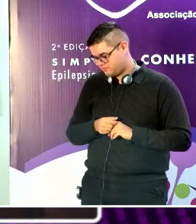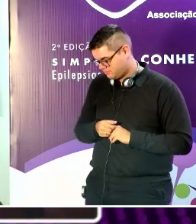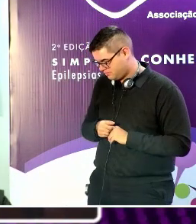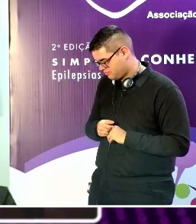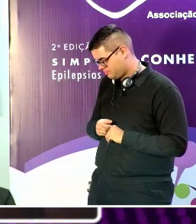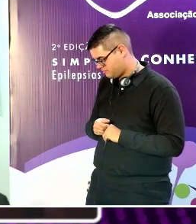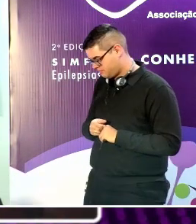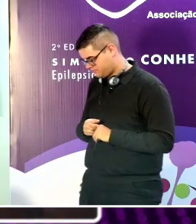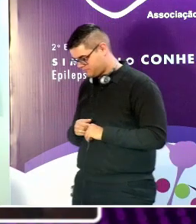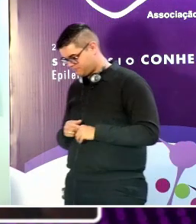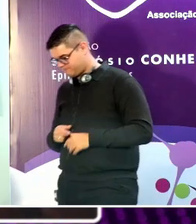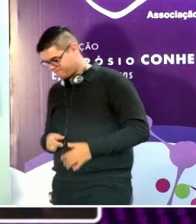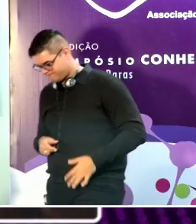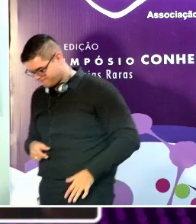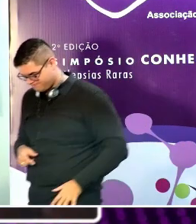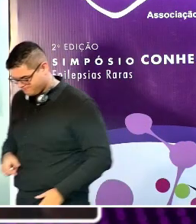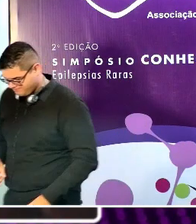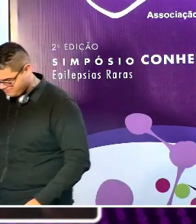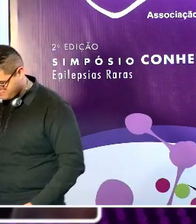fazer aqui, vai.